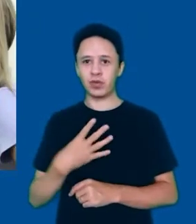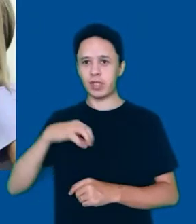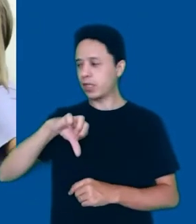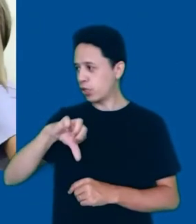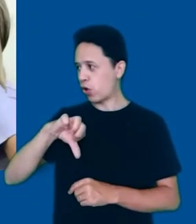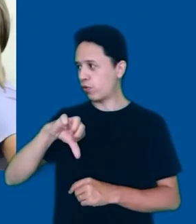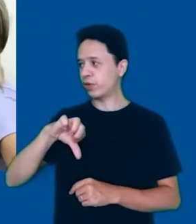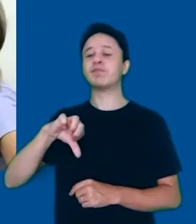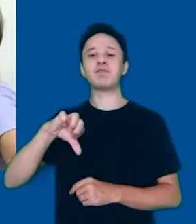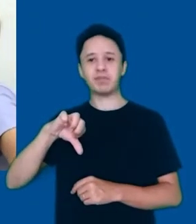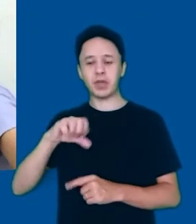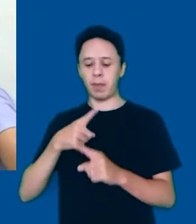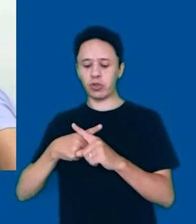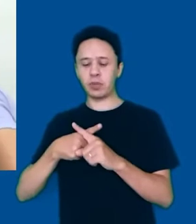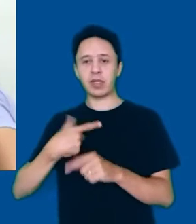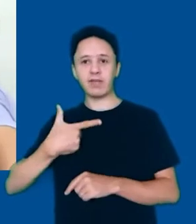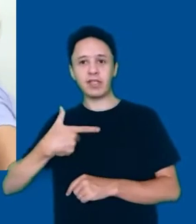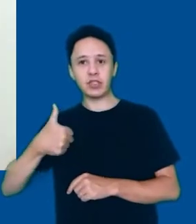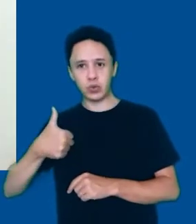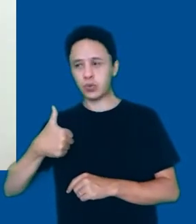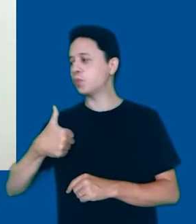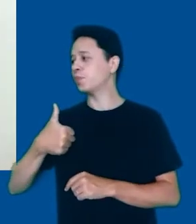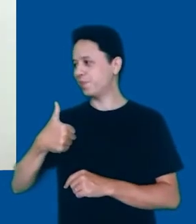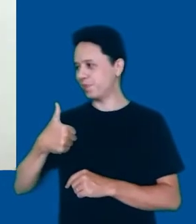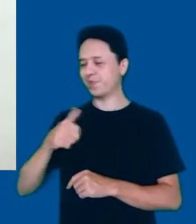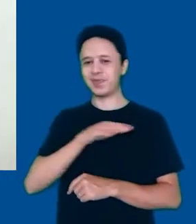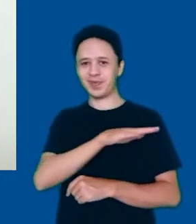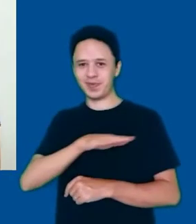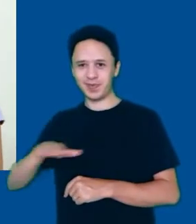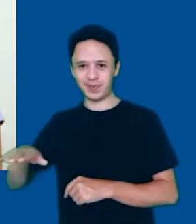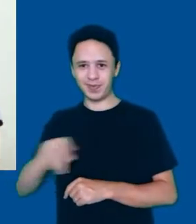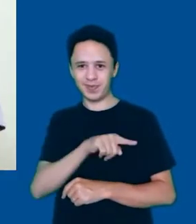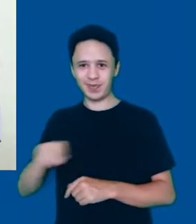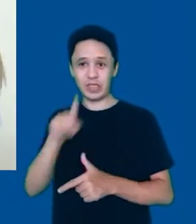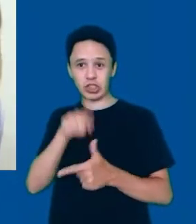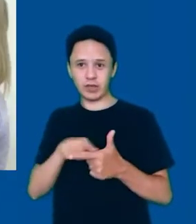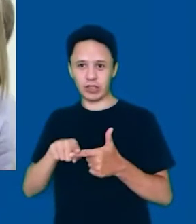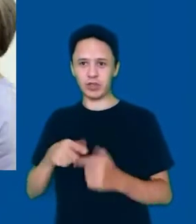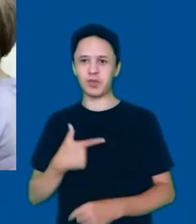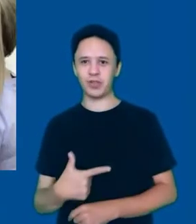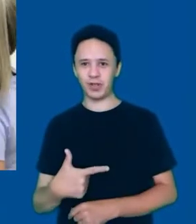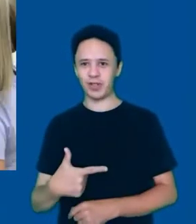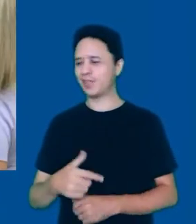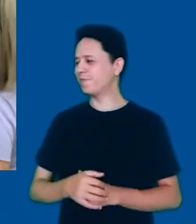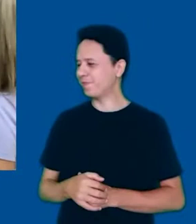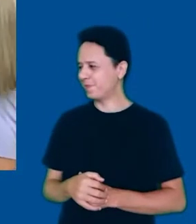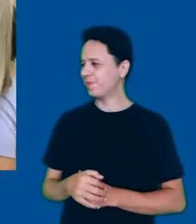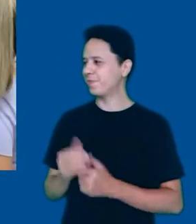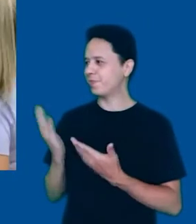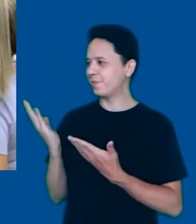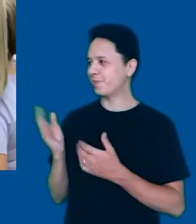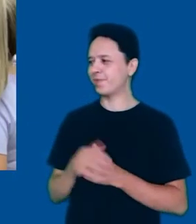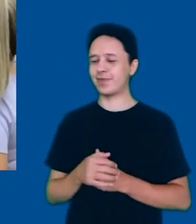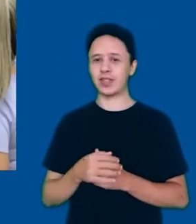eu multiplico por 21 e, por fim, eu divido por 2. Ok? Então, vamos aqui fazer a conta. Eu vou